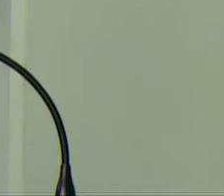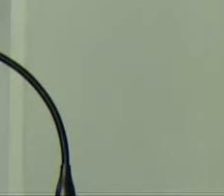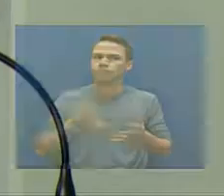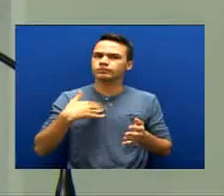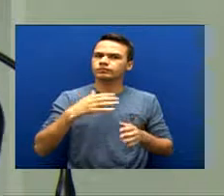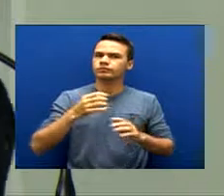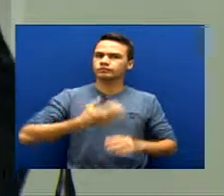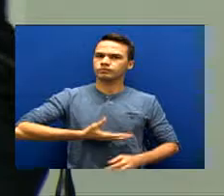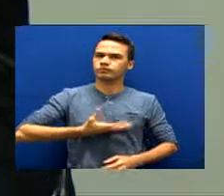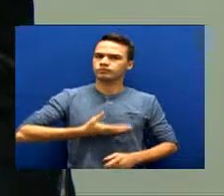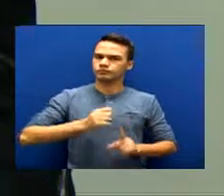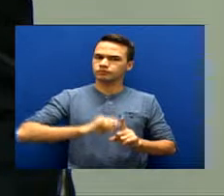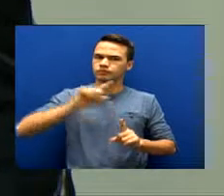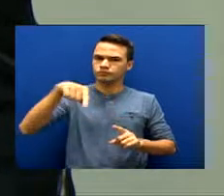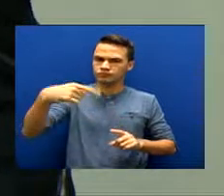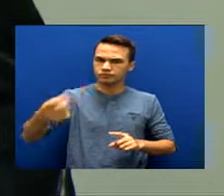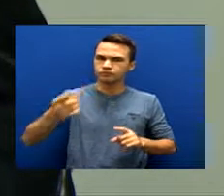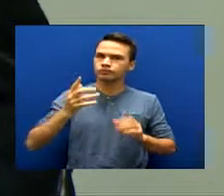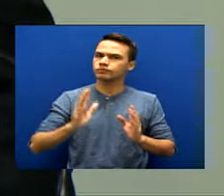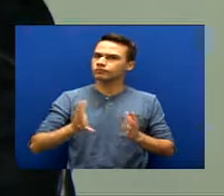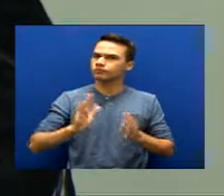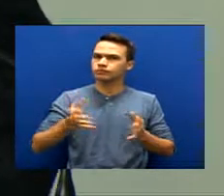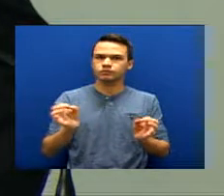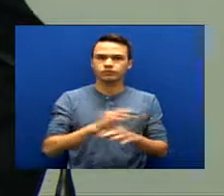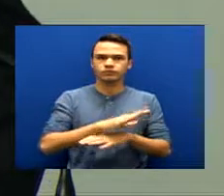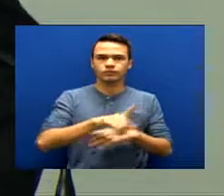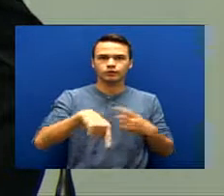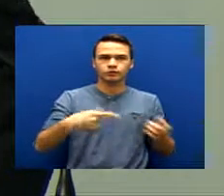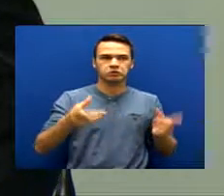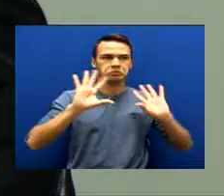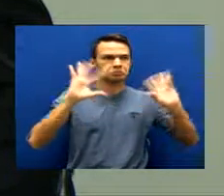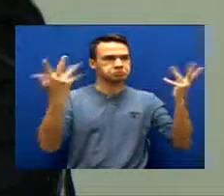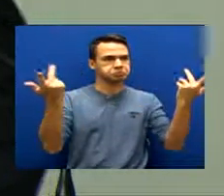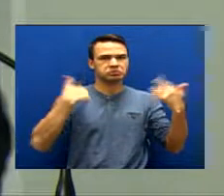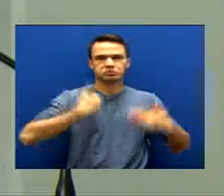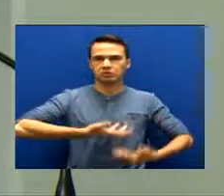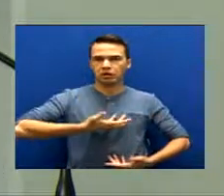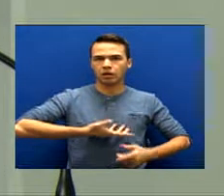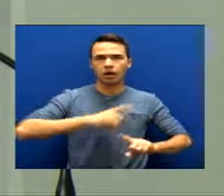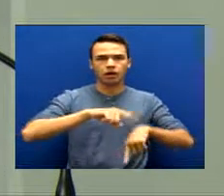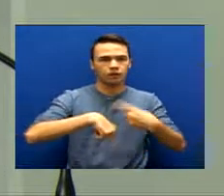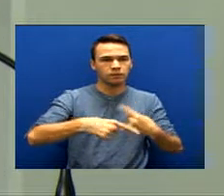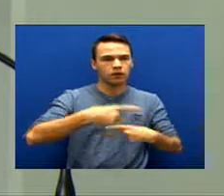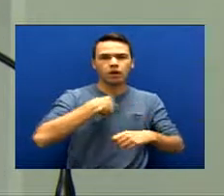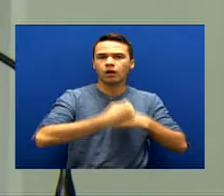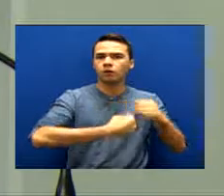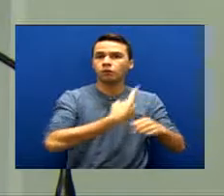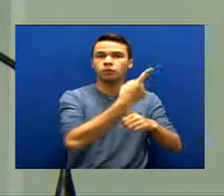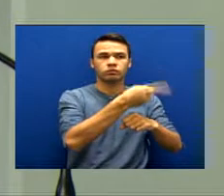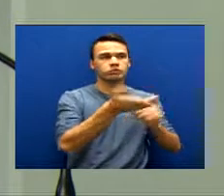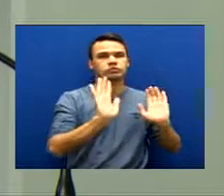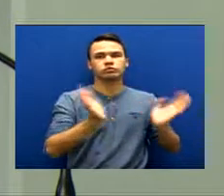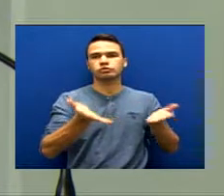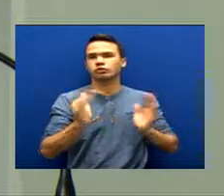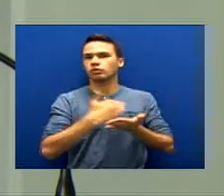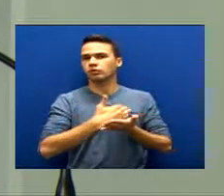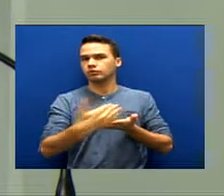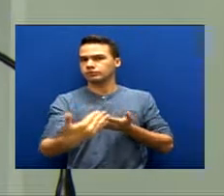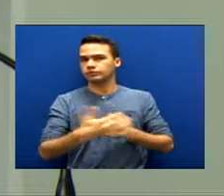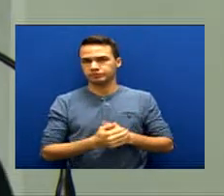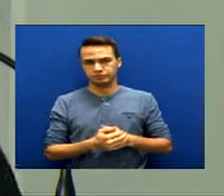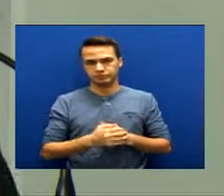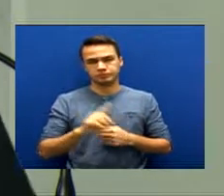nossos dias, a intangibilidade caracteriza os nossos dias, as coisas têm valor e nós nem enxergamos essas